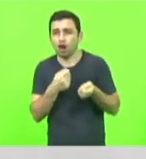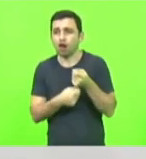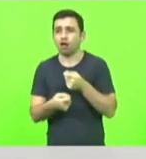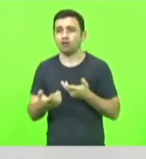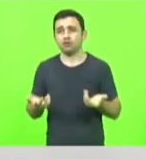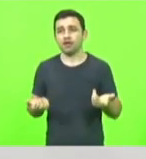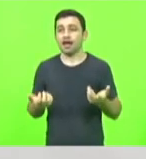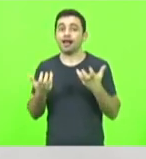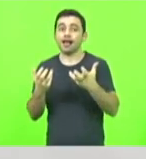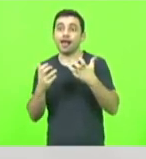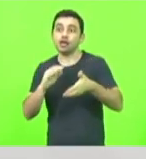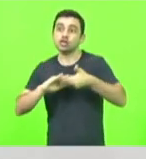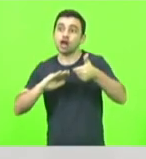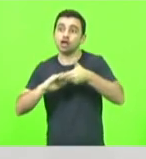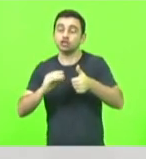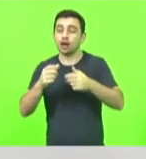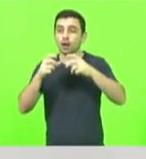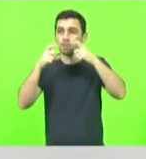tirar a máscara.